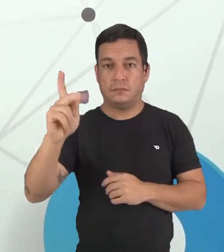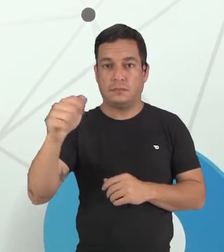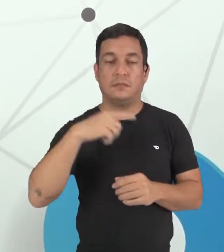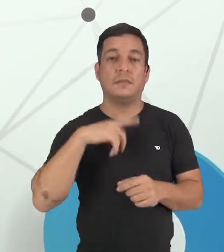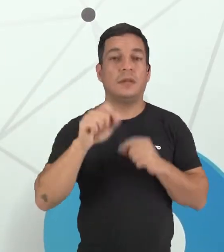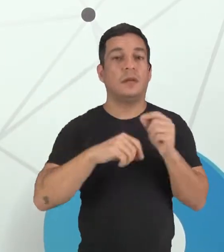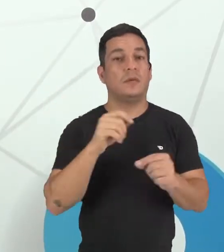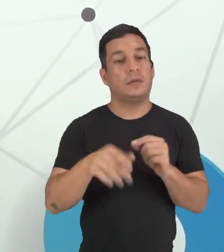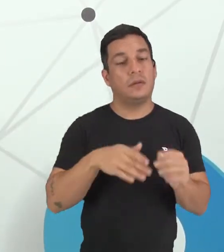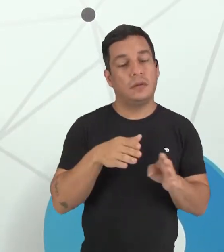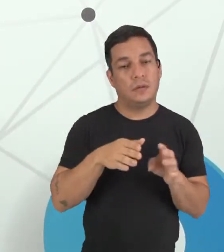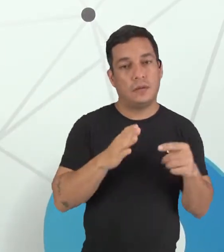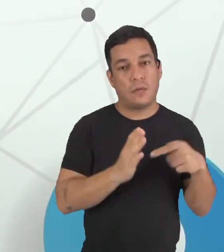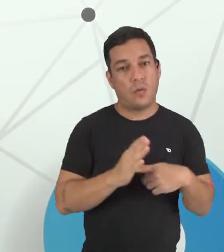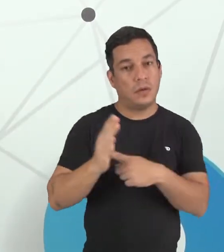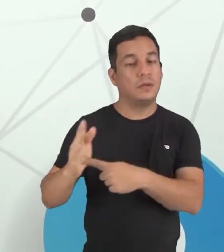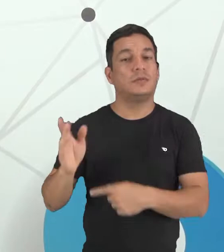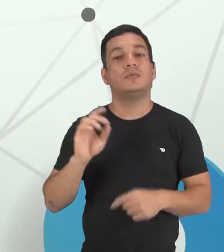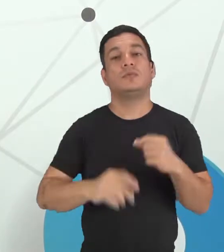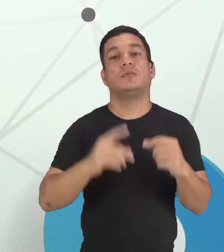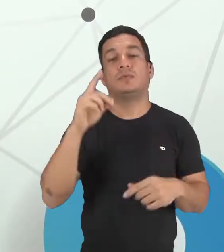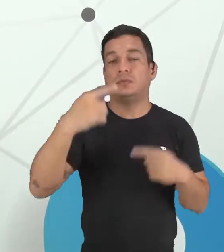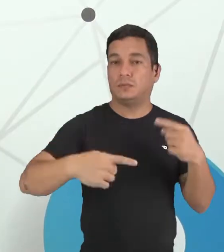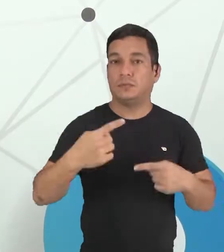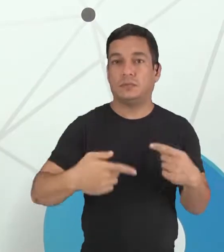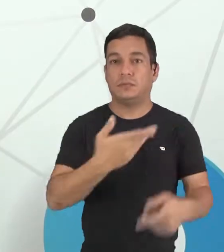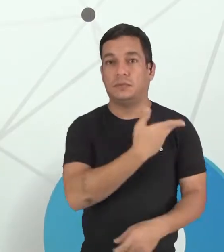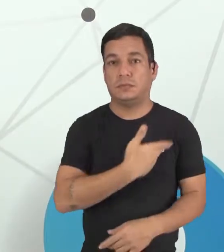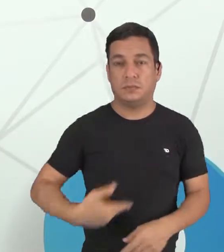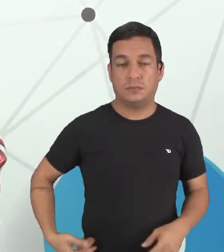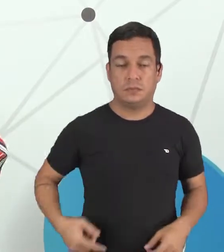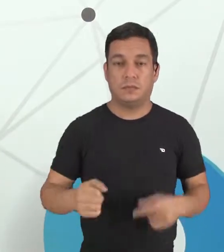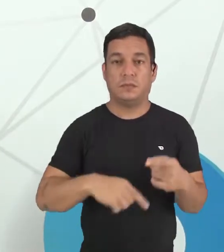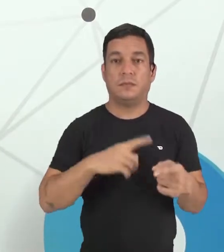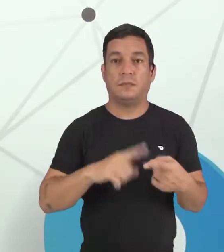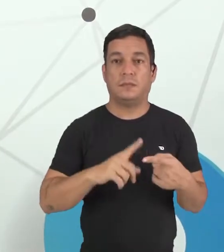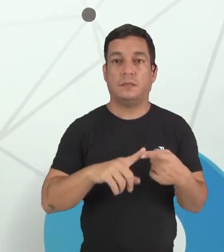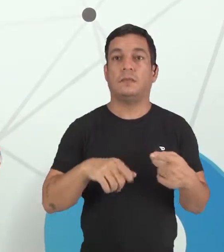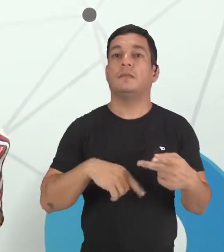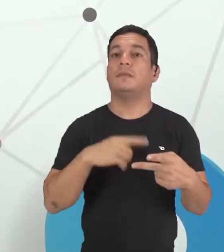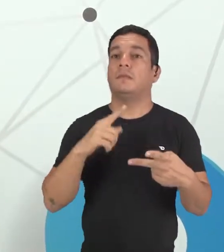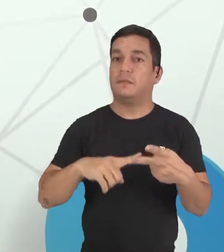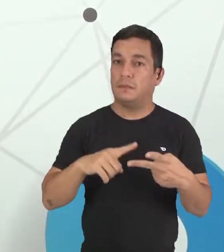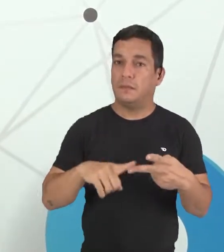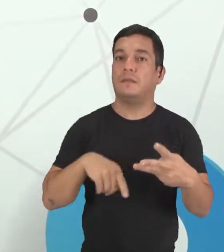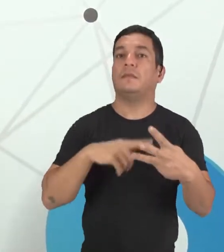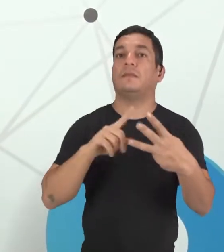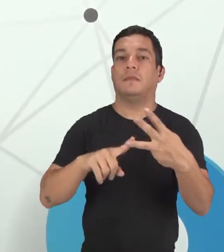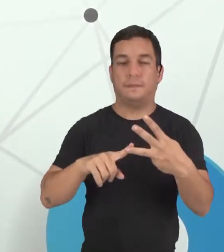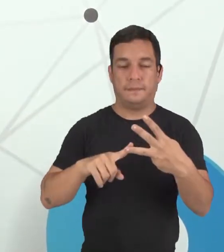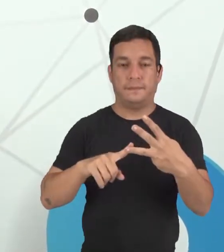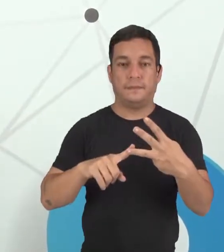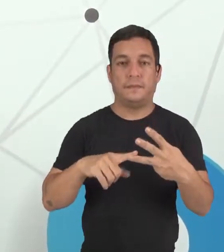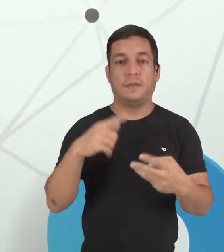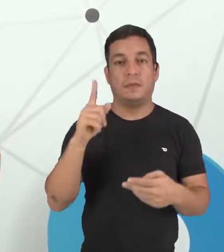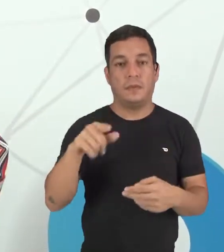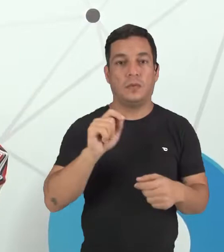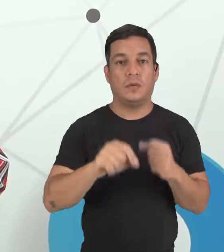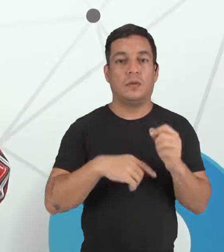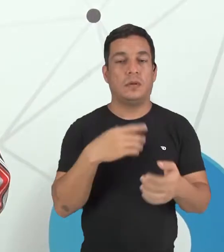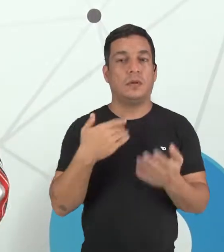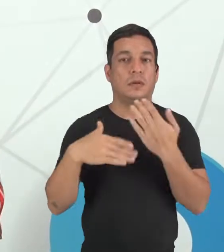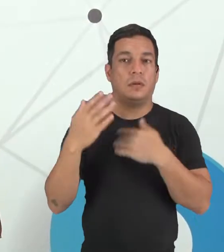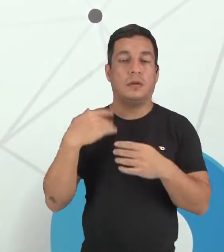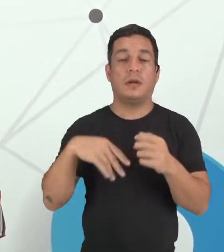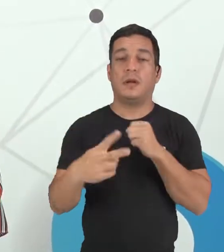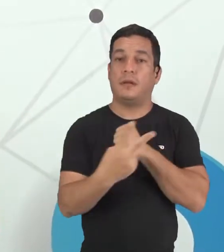traz noções e diretrizes de políticas públicas primárias, secundárias e terciárias, que vão